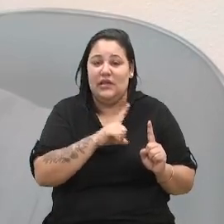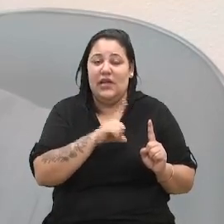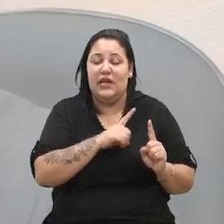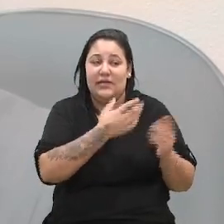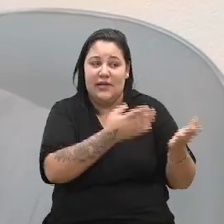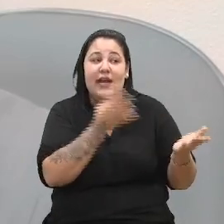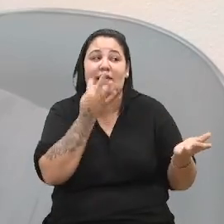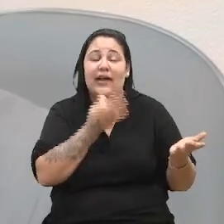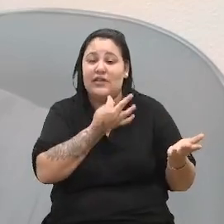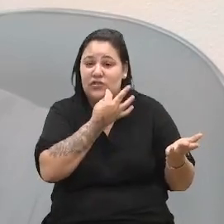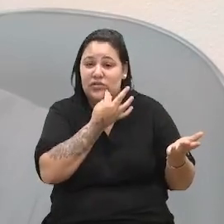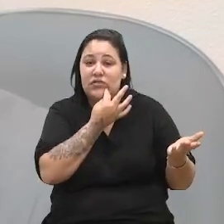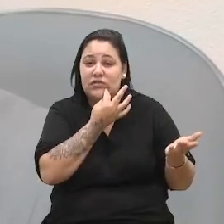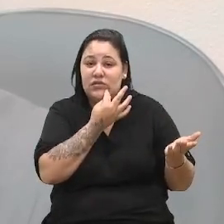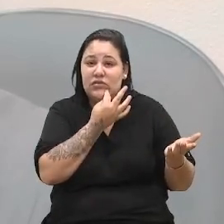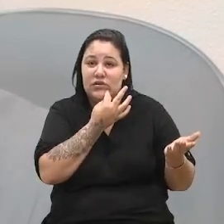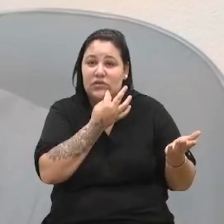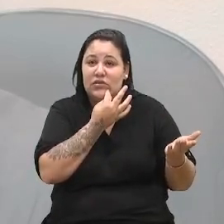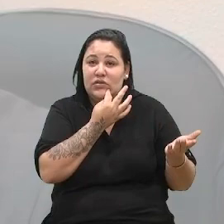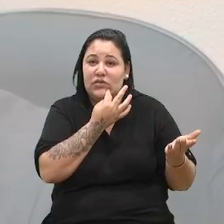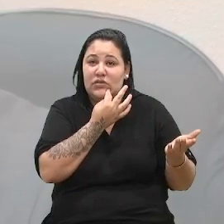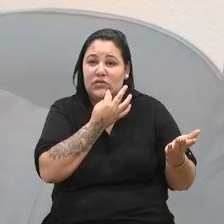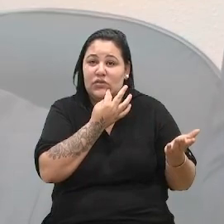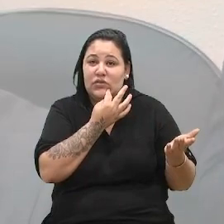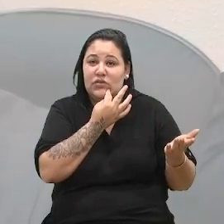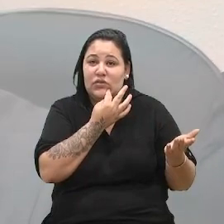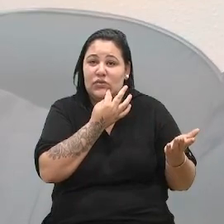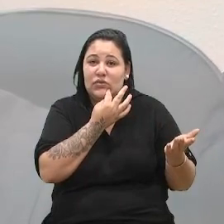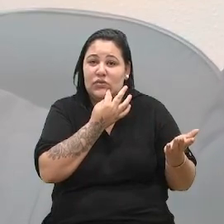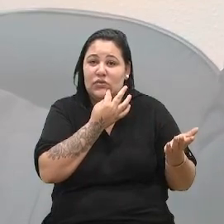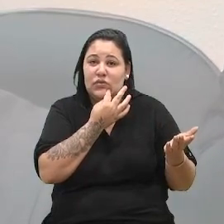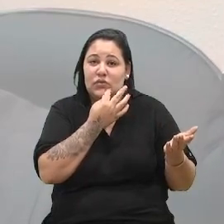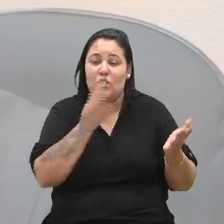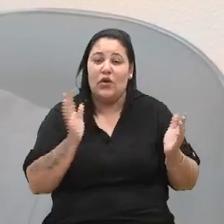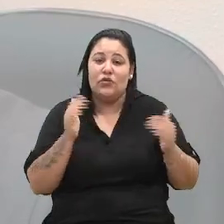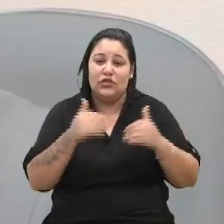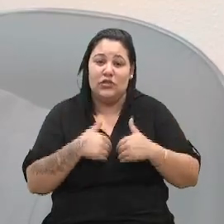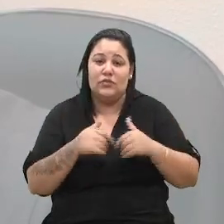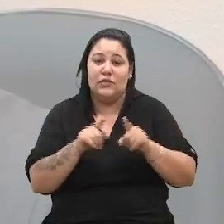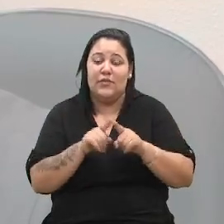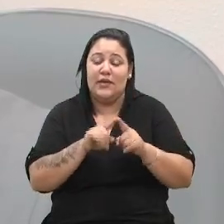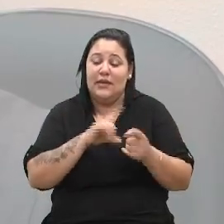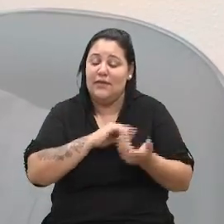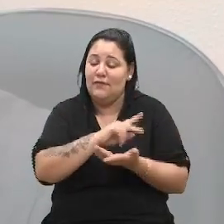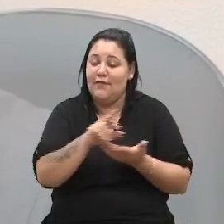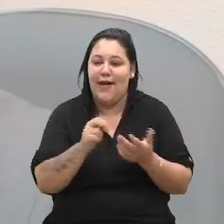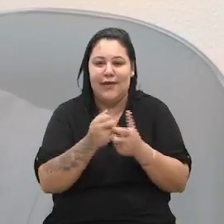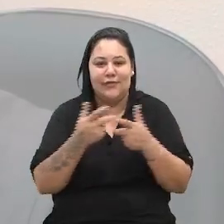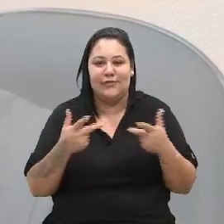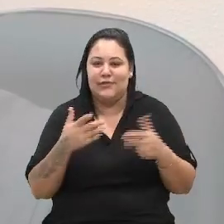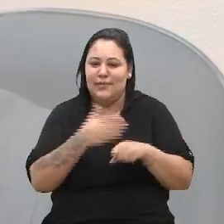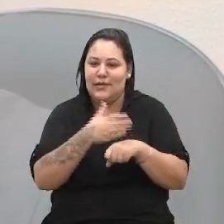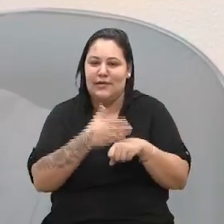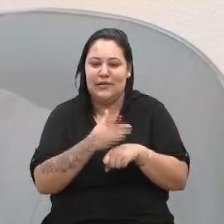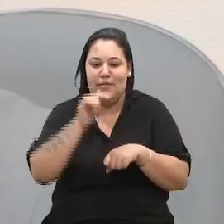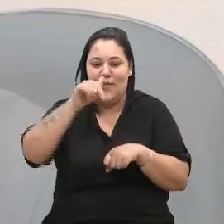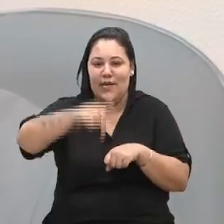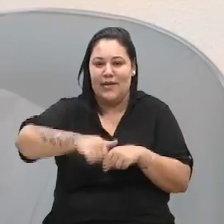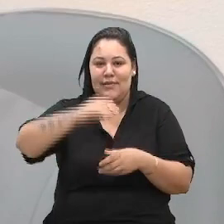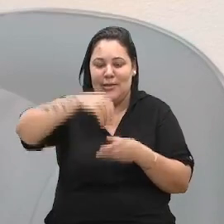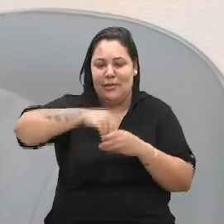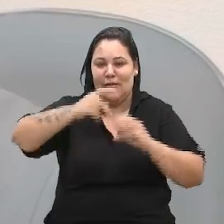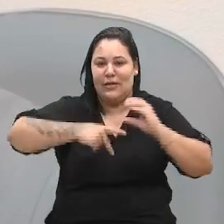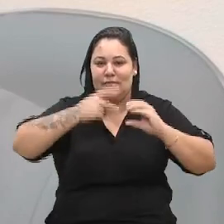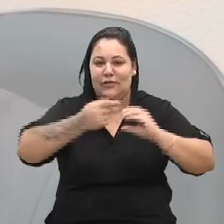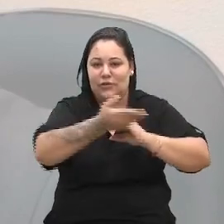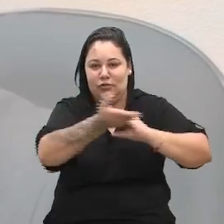Tem a questão das crianças com altas habilidades. Enfim, são várias situações que estão envolvidas dentro da Câmara e hoje a gente recebe vocês aqui